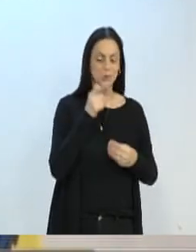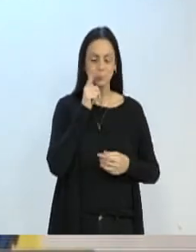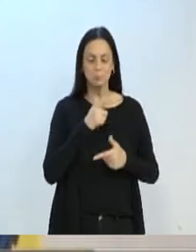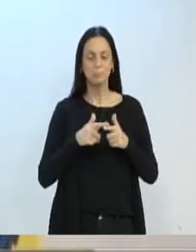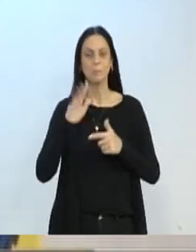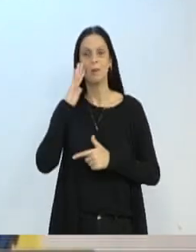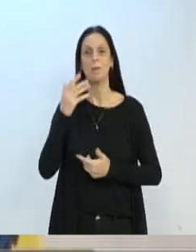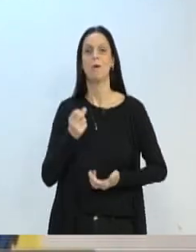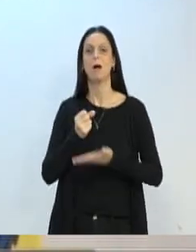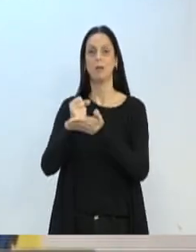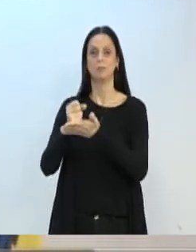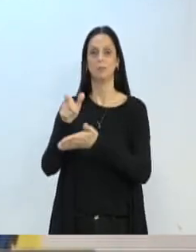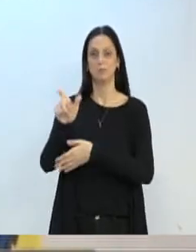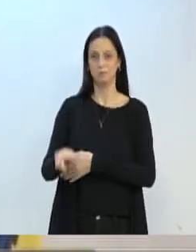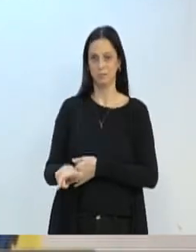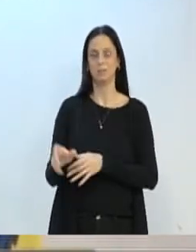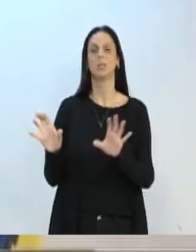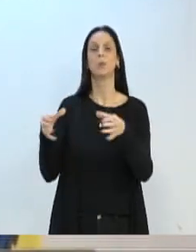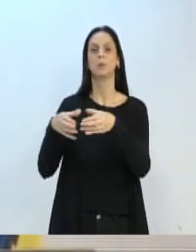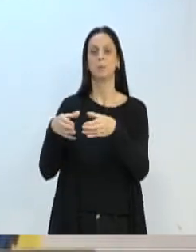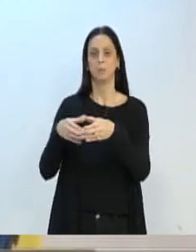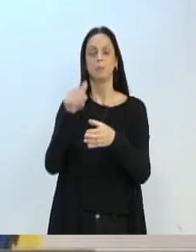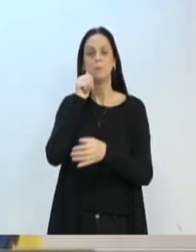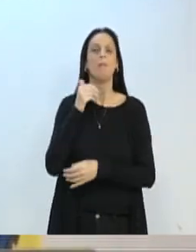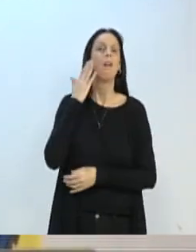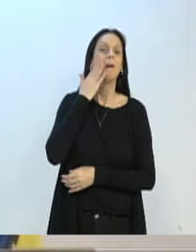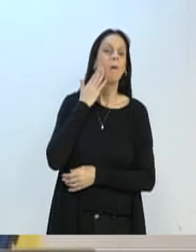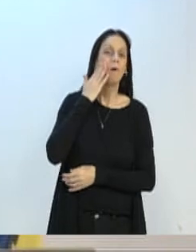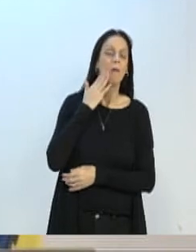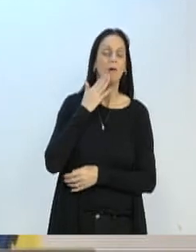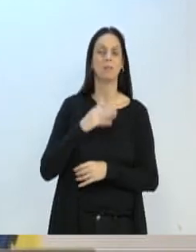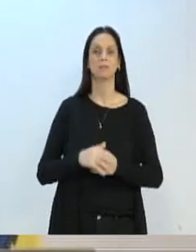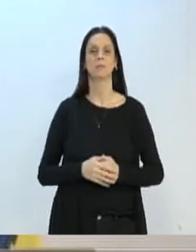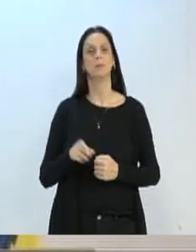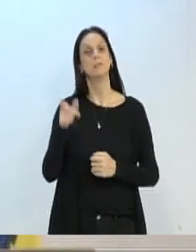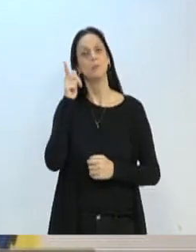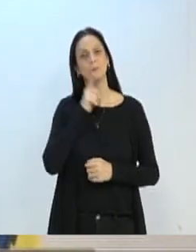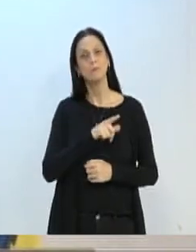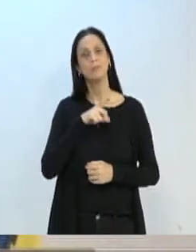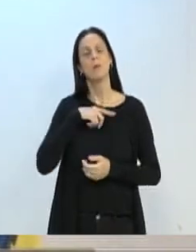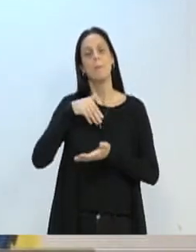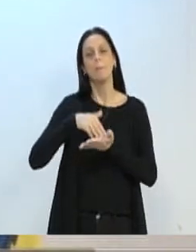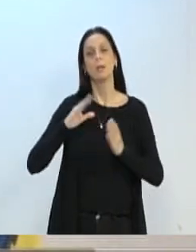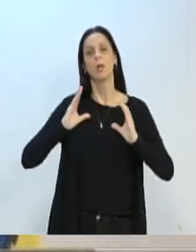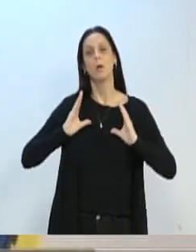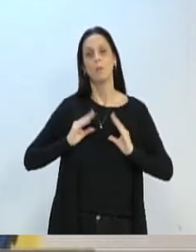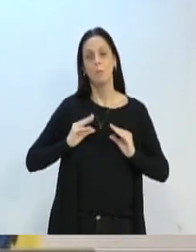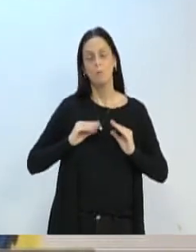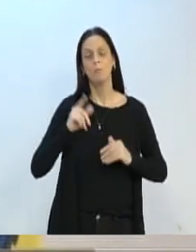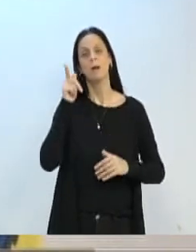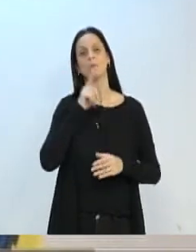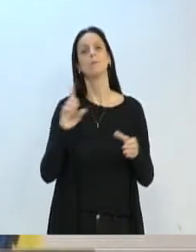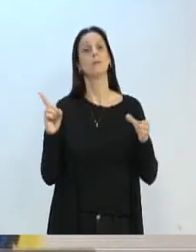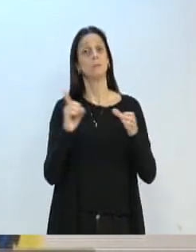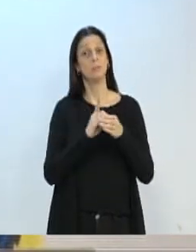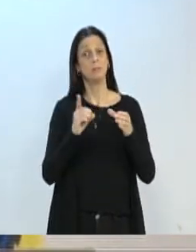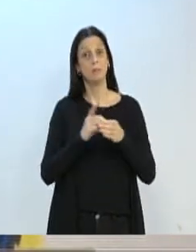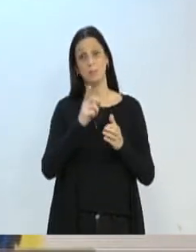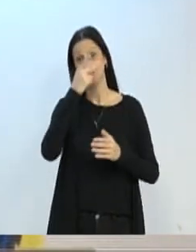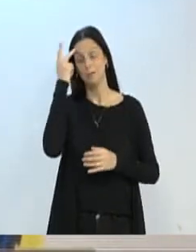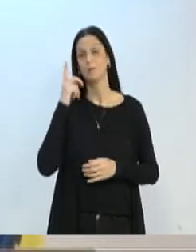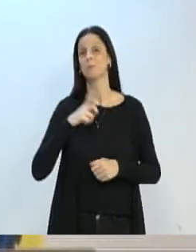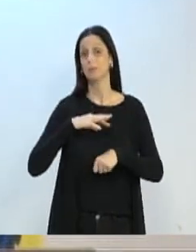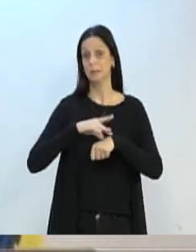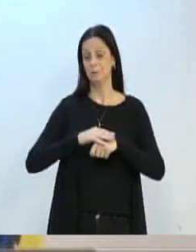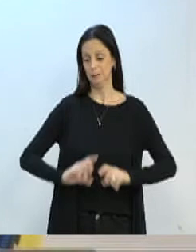fazer com que eles tenham o mínimo do conforto para poder atender as pessoas que são necessários e que tem essa patologia